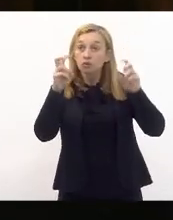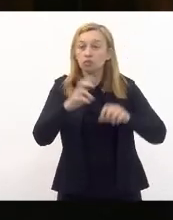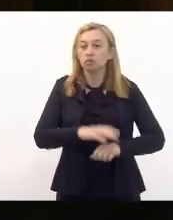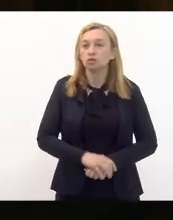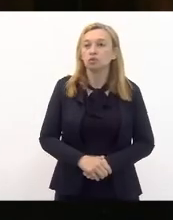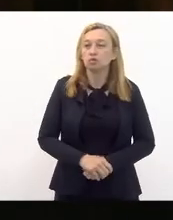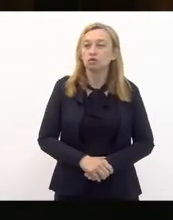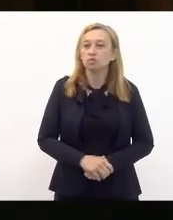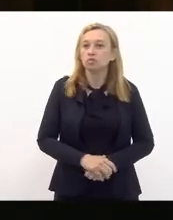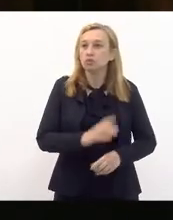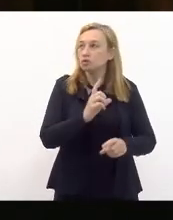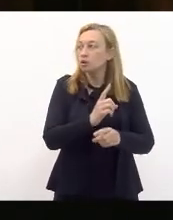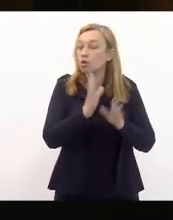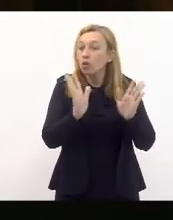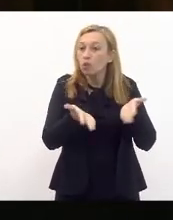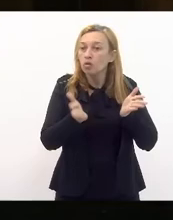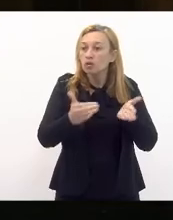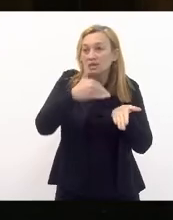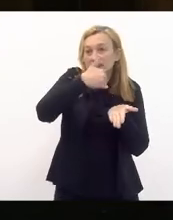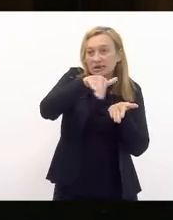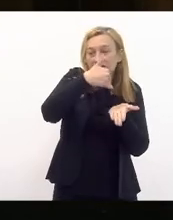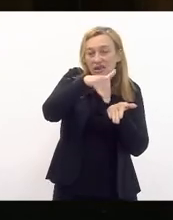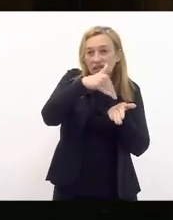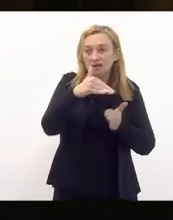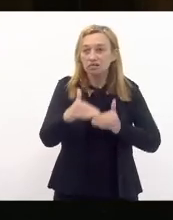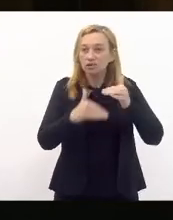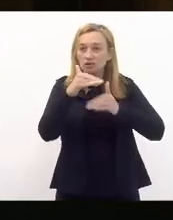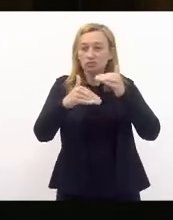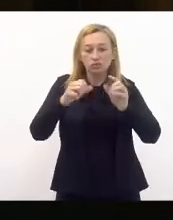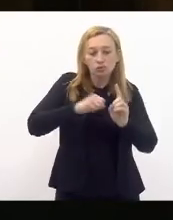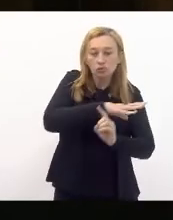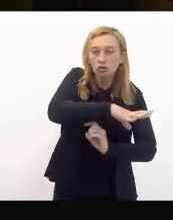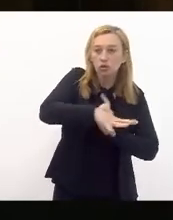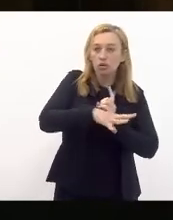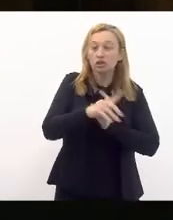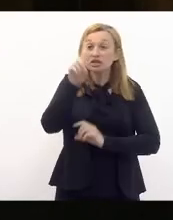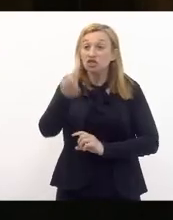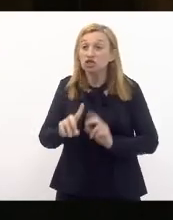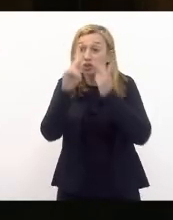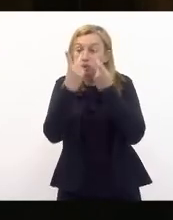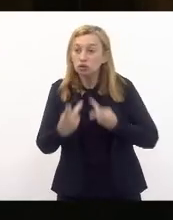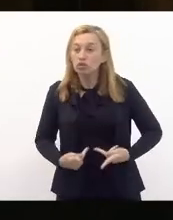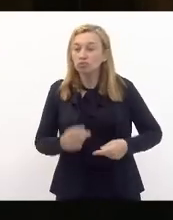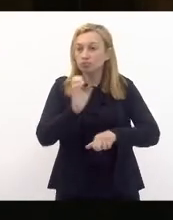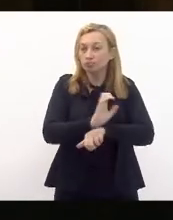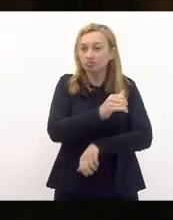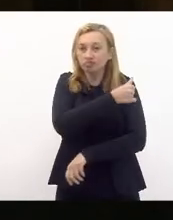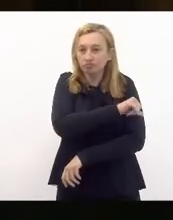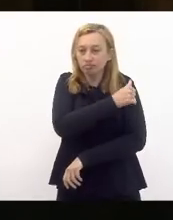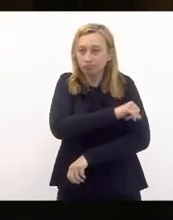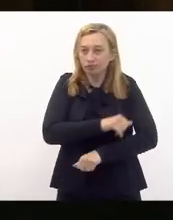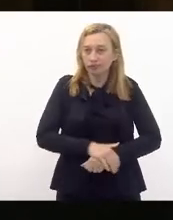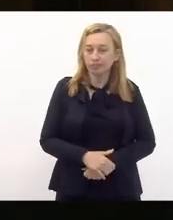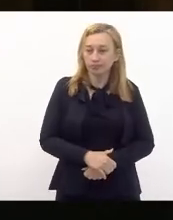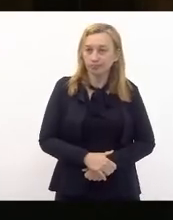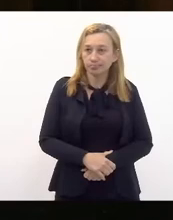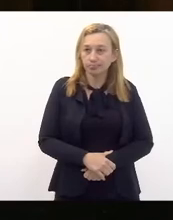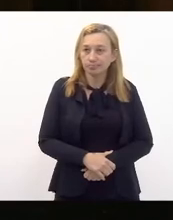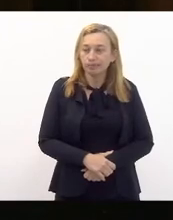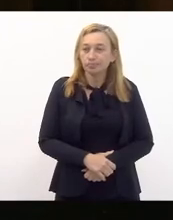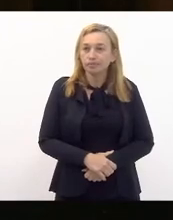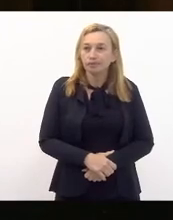que se encontra hoje a secretaria de Desenvolvimento Social e direitos humanos do Estado do Rio de Janeiro e